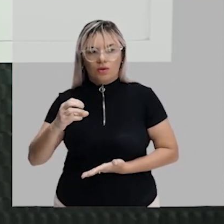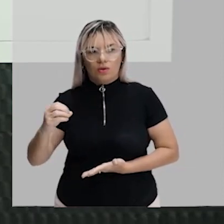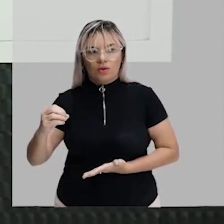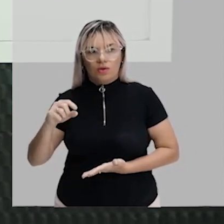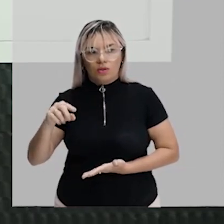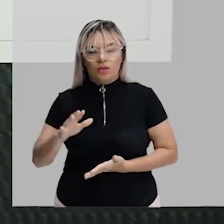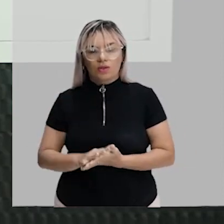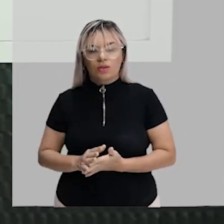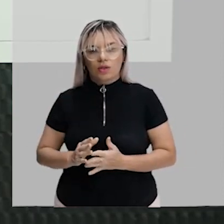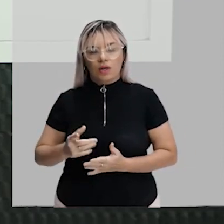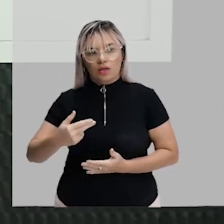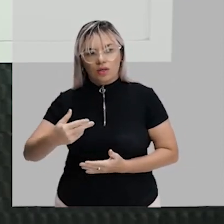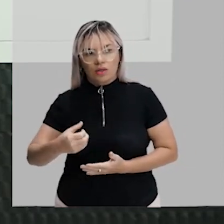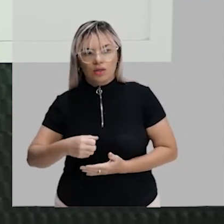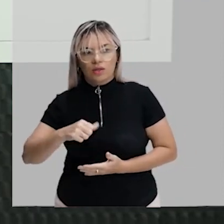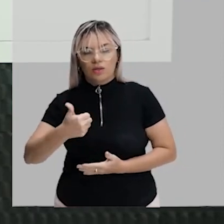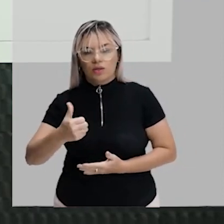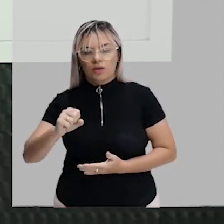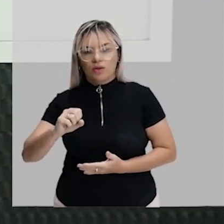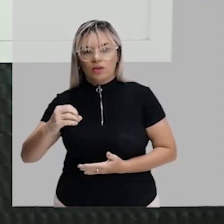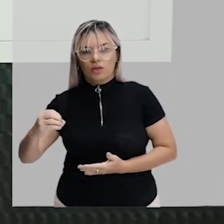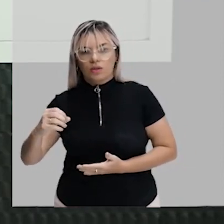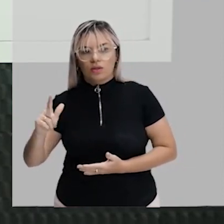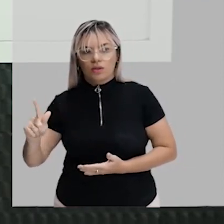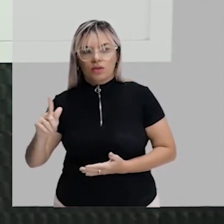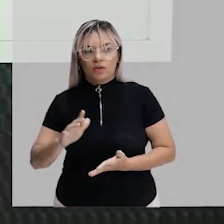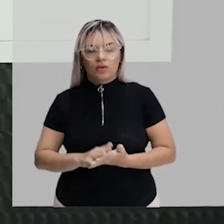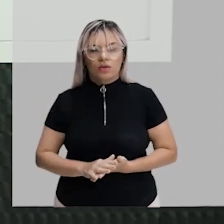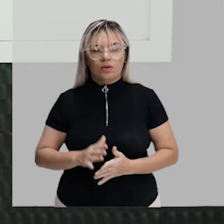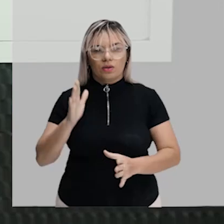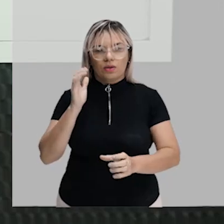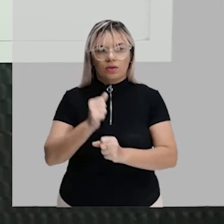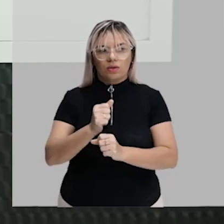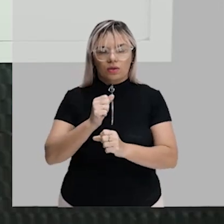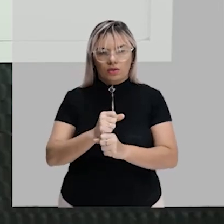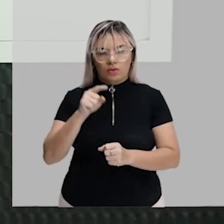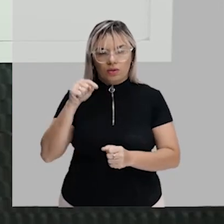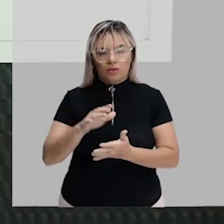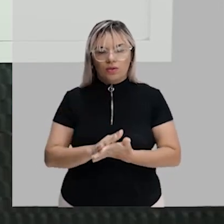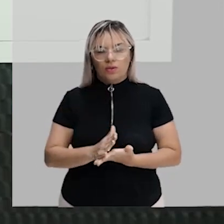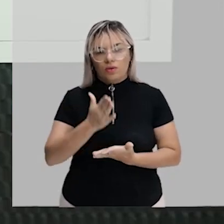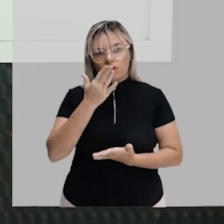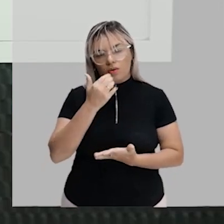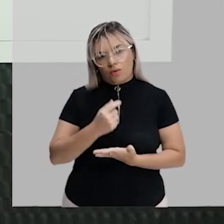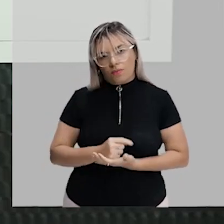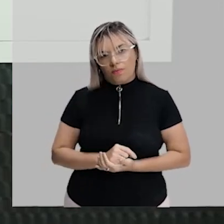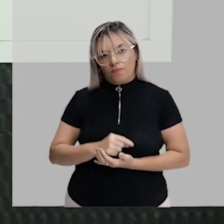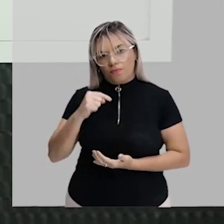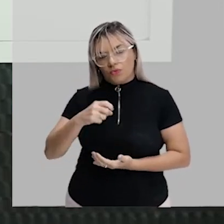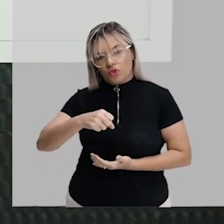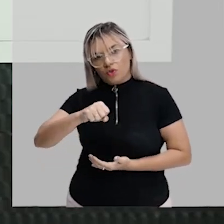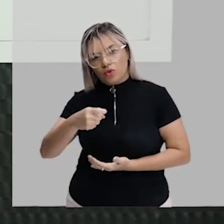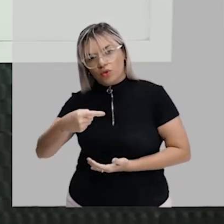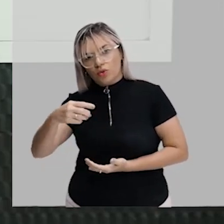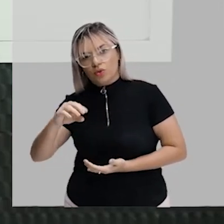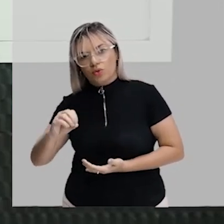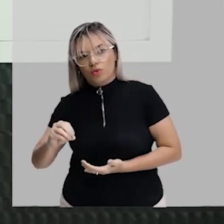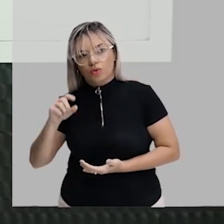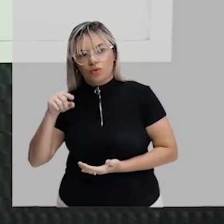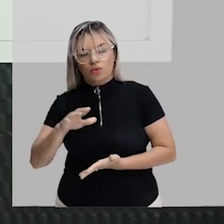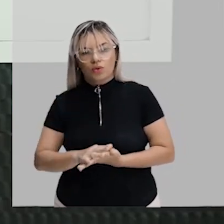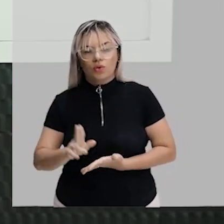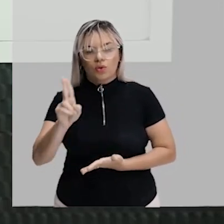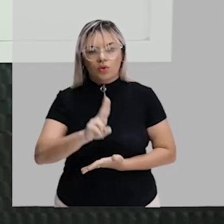gramas. Beleza? Então, calculado quanto é que ele consome de sódio, aí eu peguei